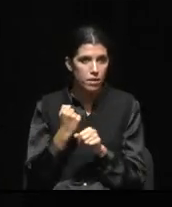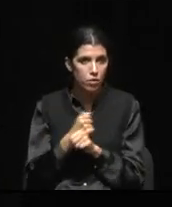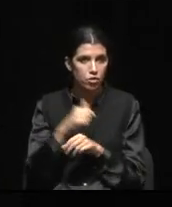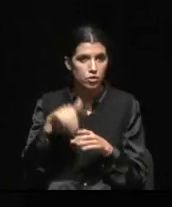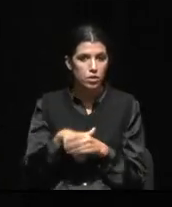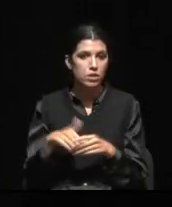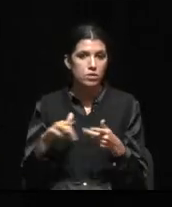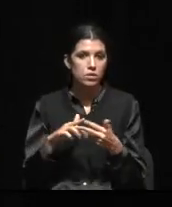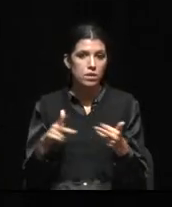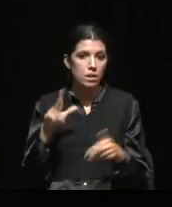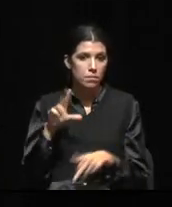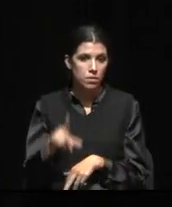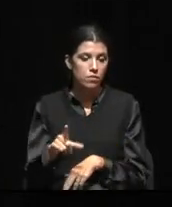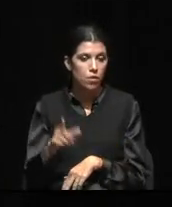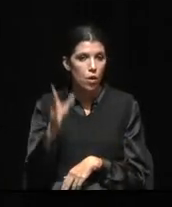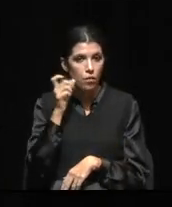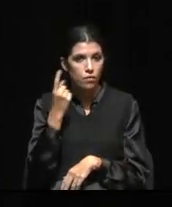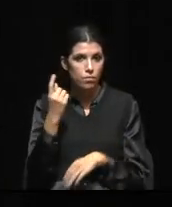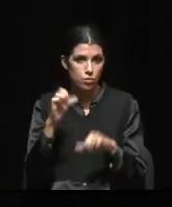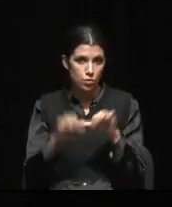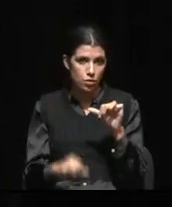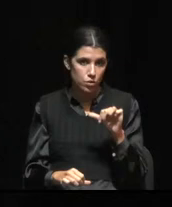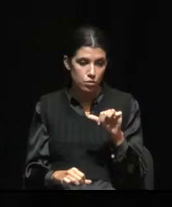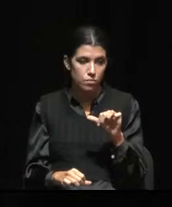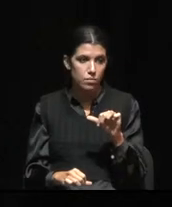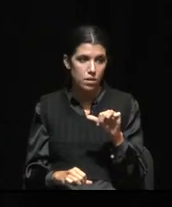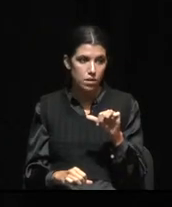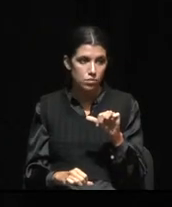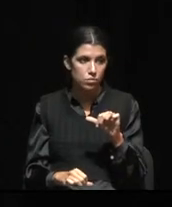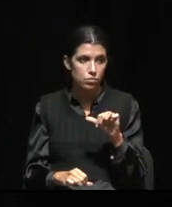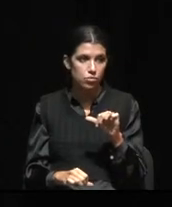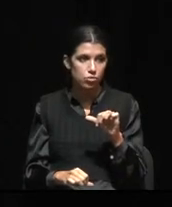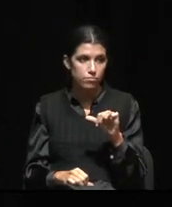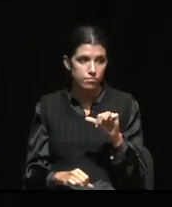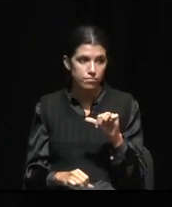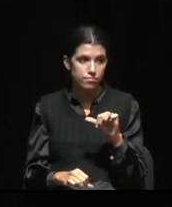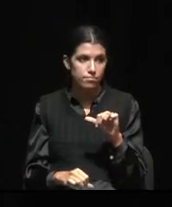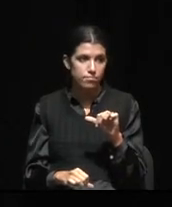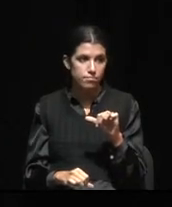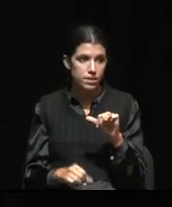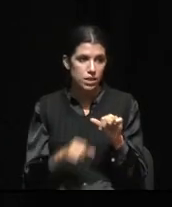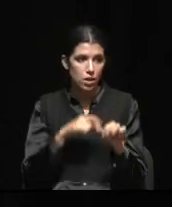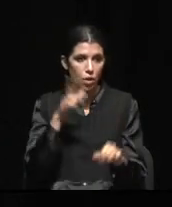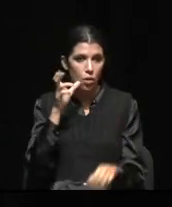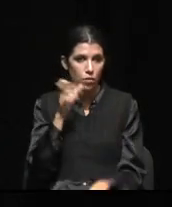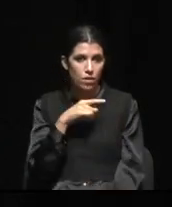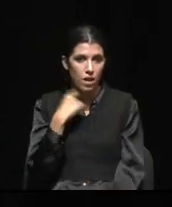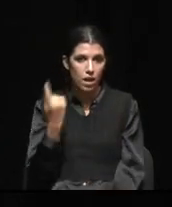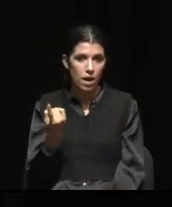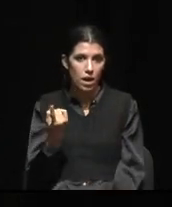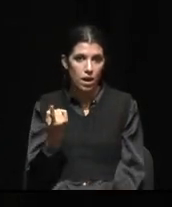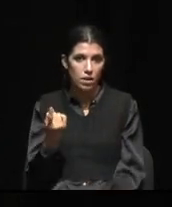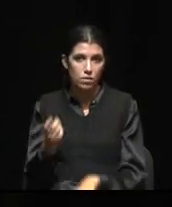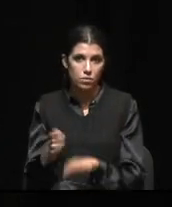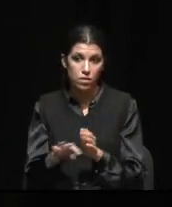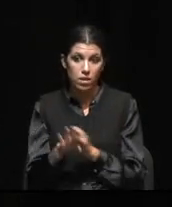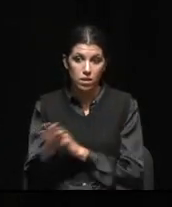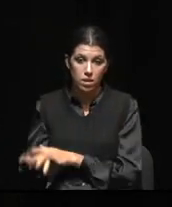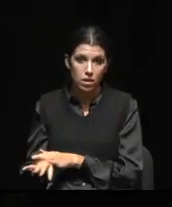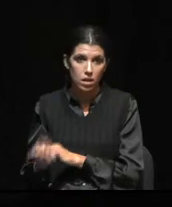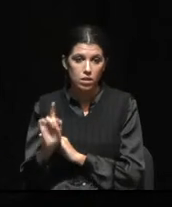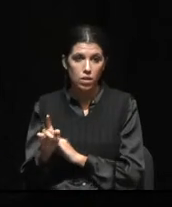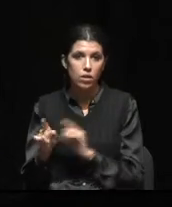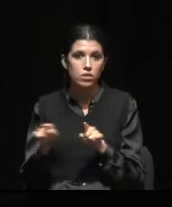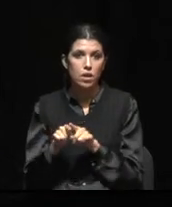Lisboa e ouvimos um argumento e aliás algo que raramente se ouve vindo da direita que é